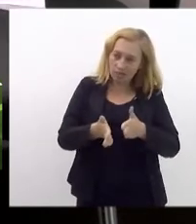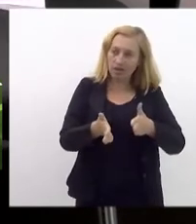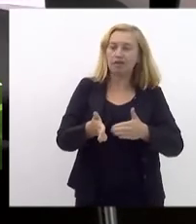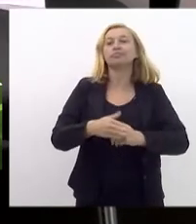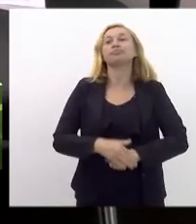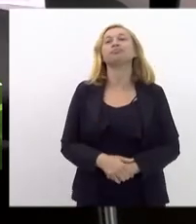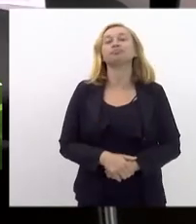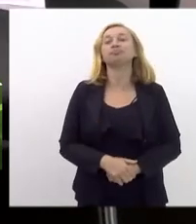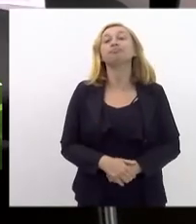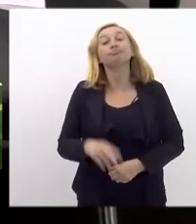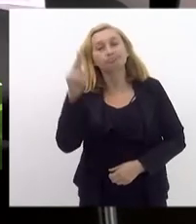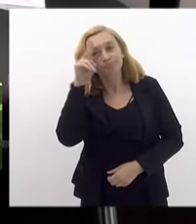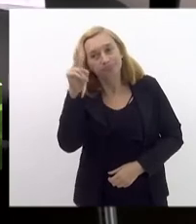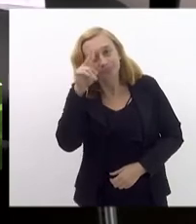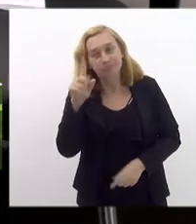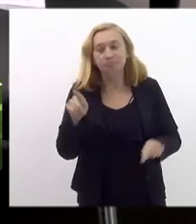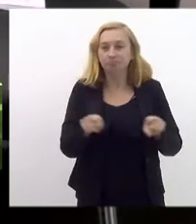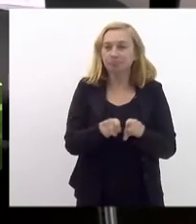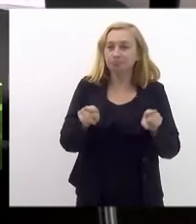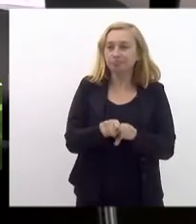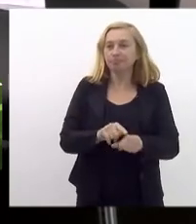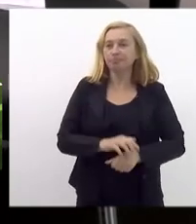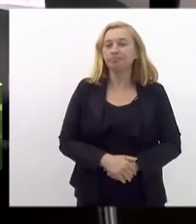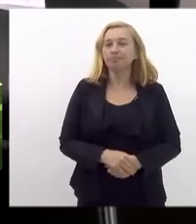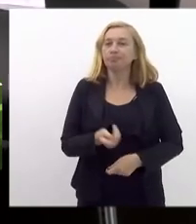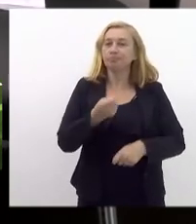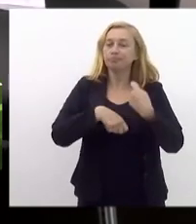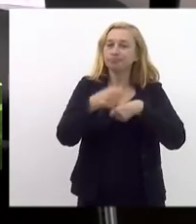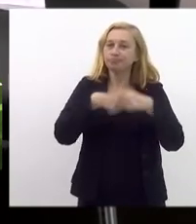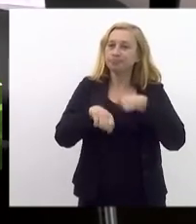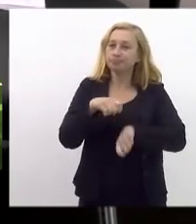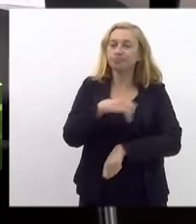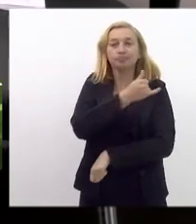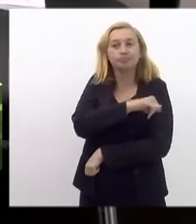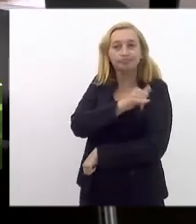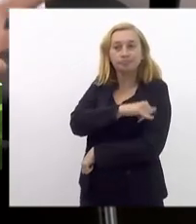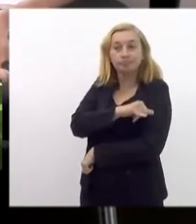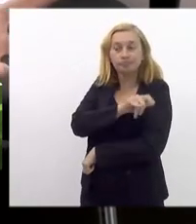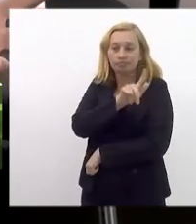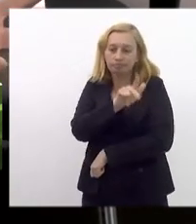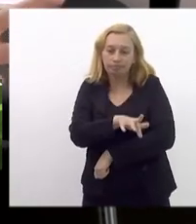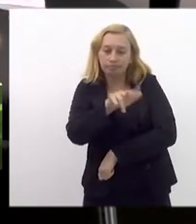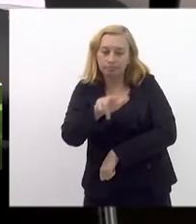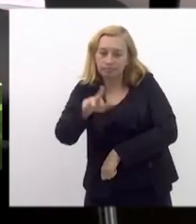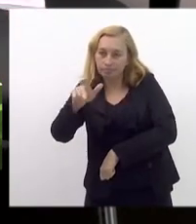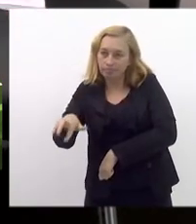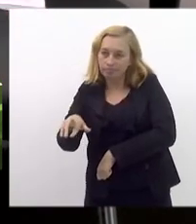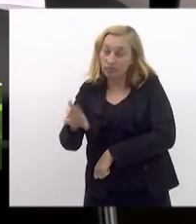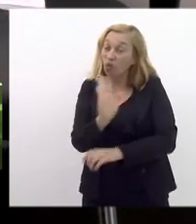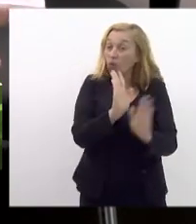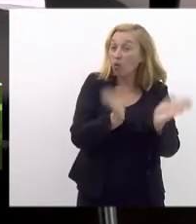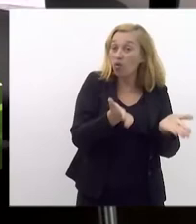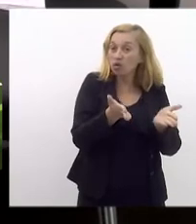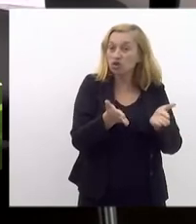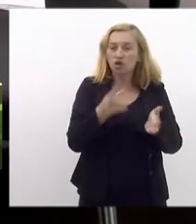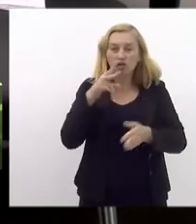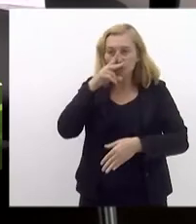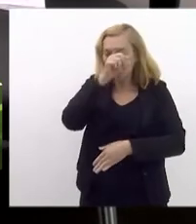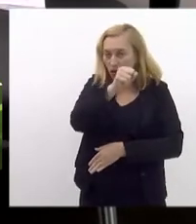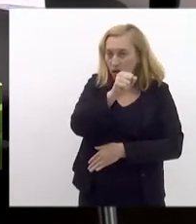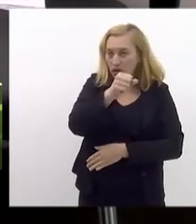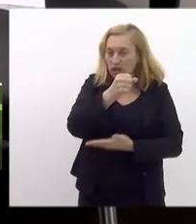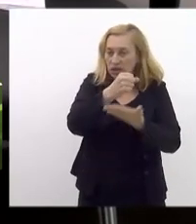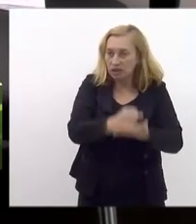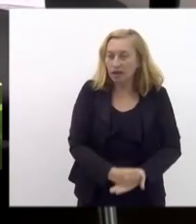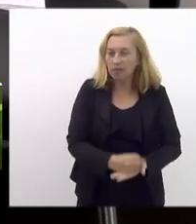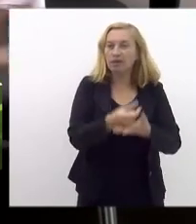E quero lembrar também que a economia do Rio de Janeiro precisa ser diversificada, né? Ela é hoje fortemente dependente da